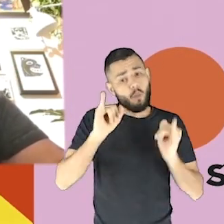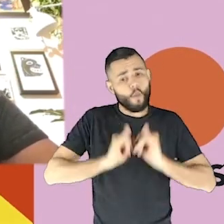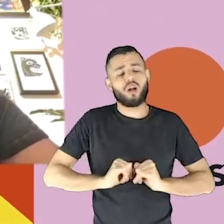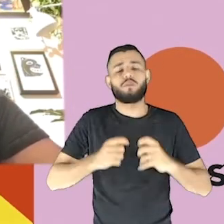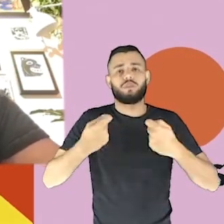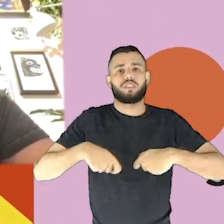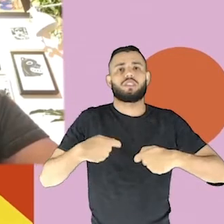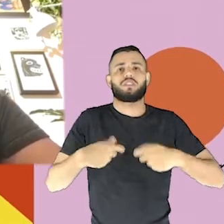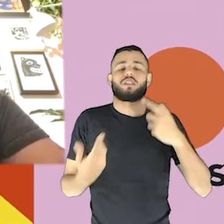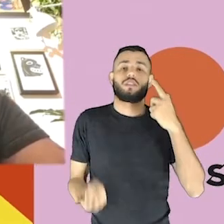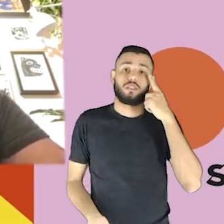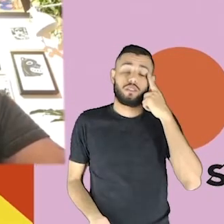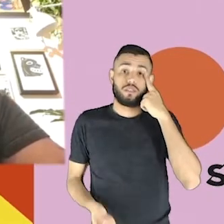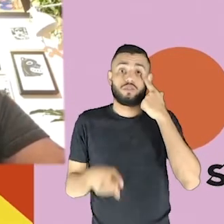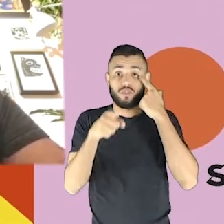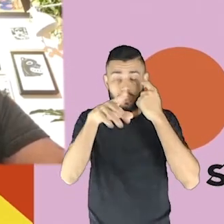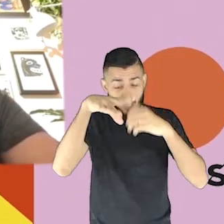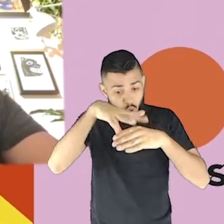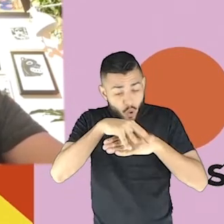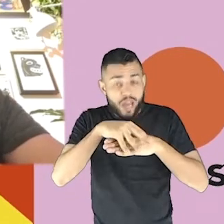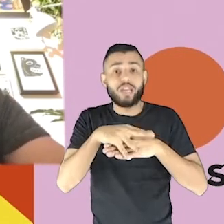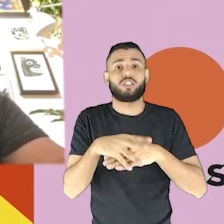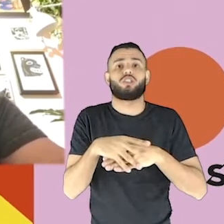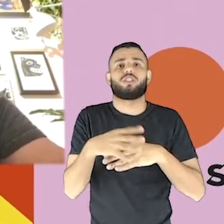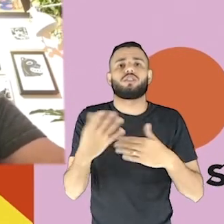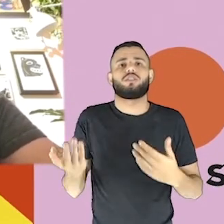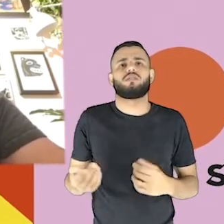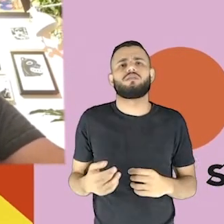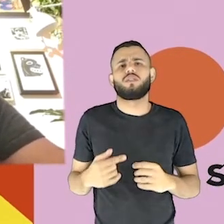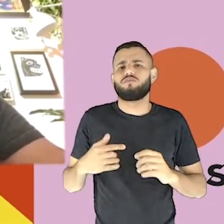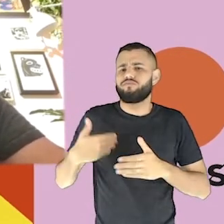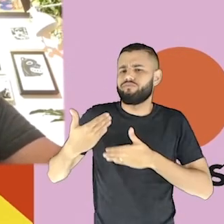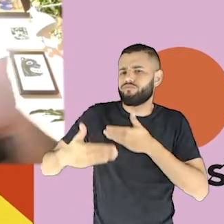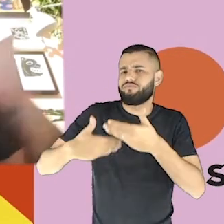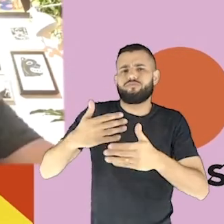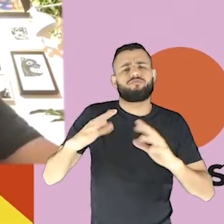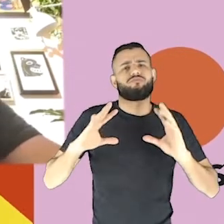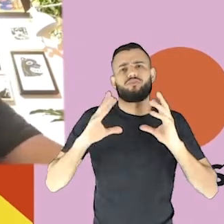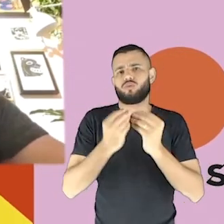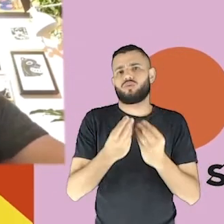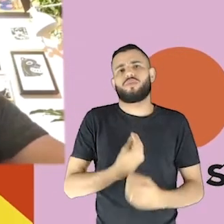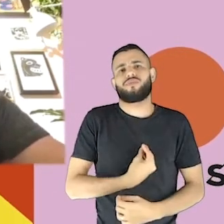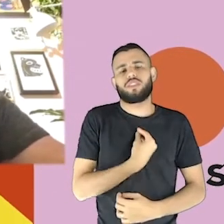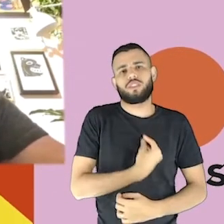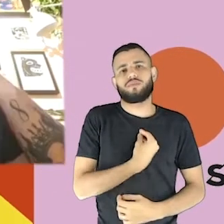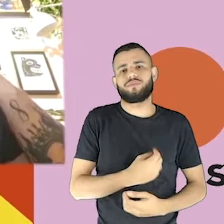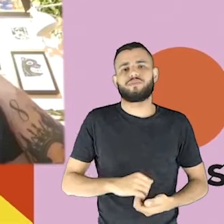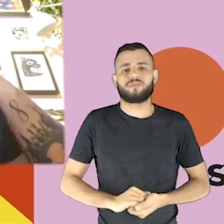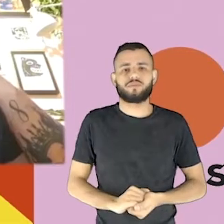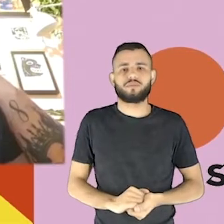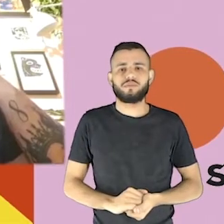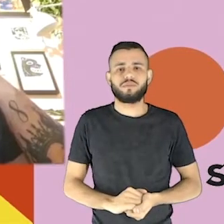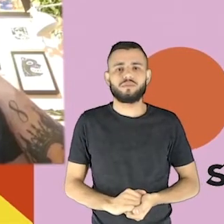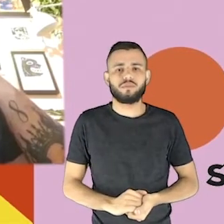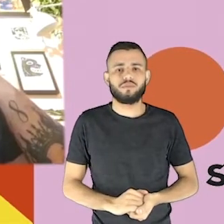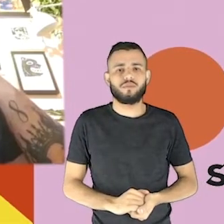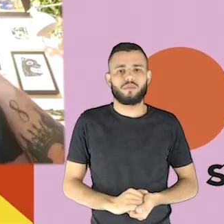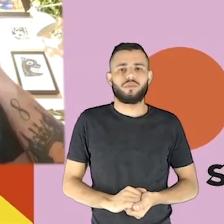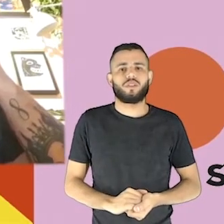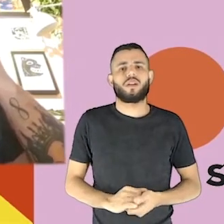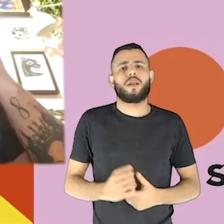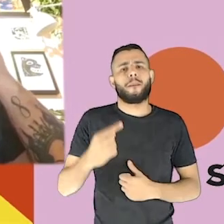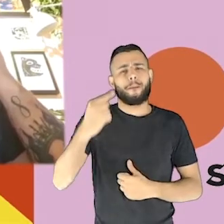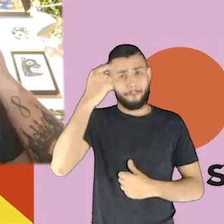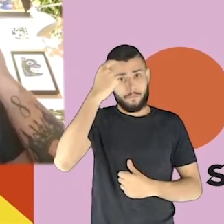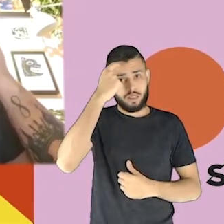emagrecer, que você vai ser doente, que você... Em todos os sentidos da vida. Né? Van,